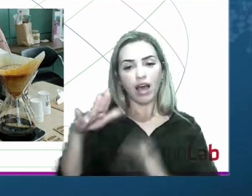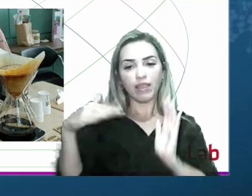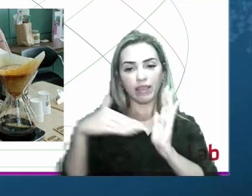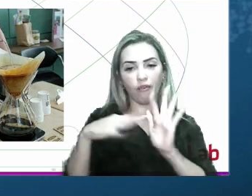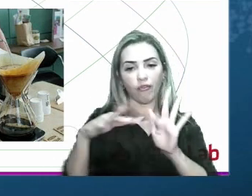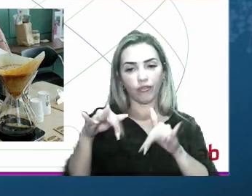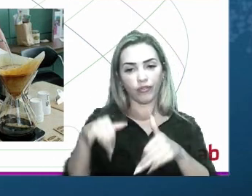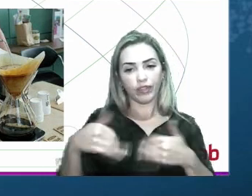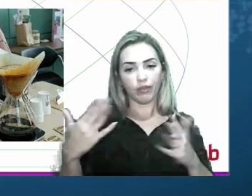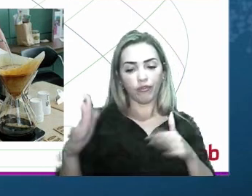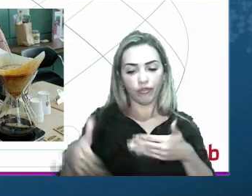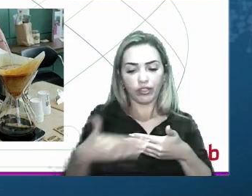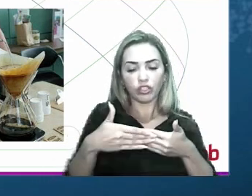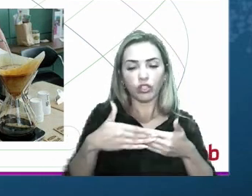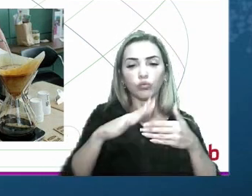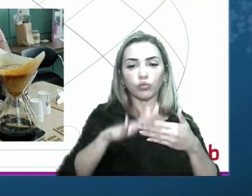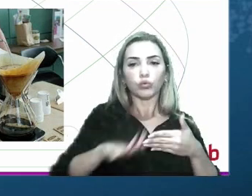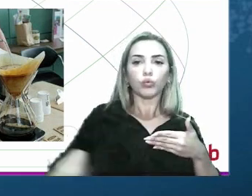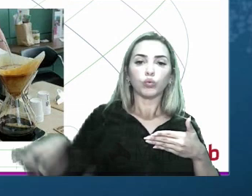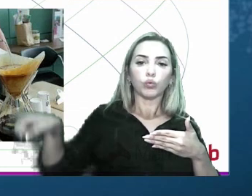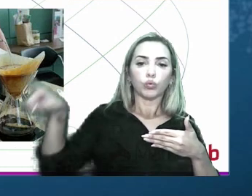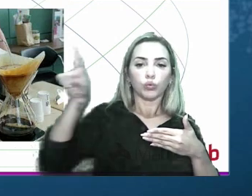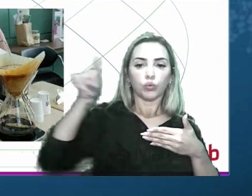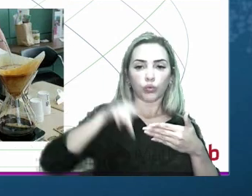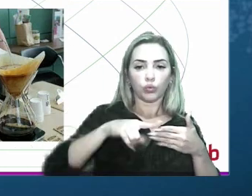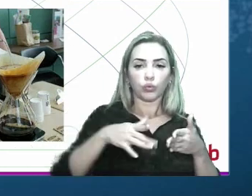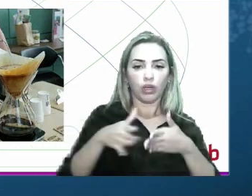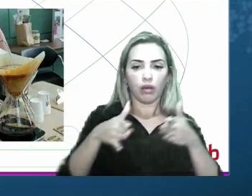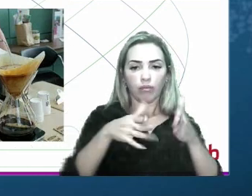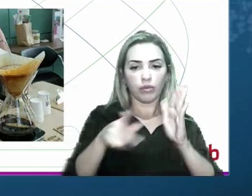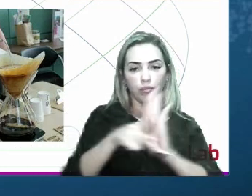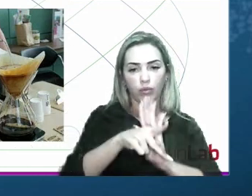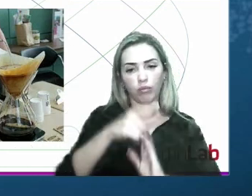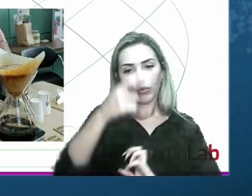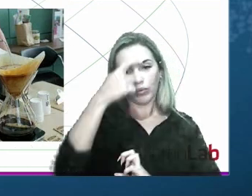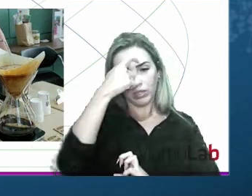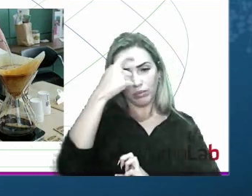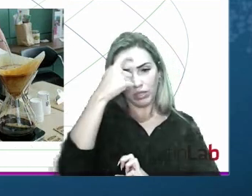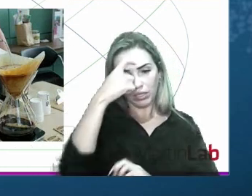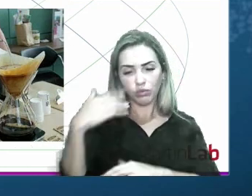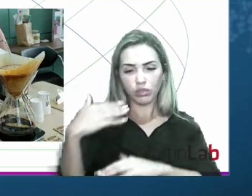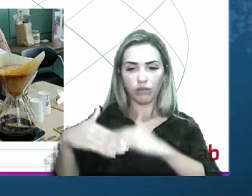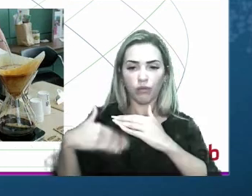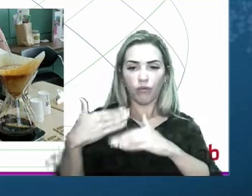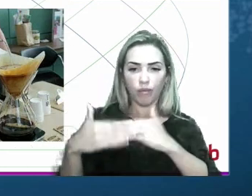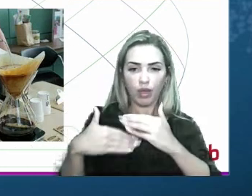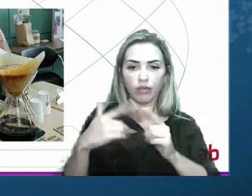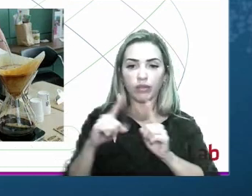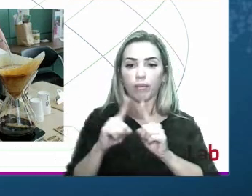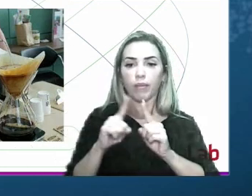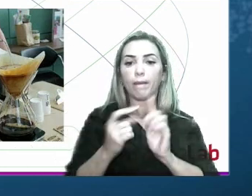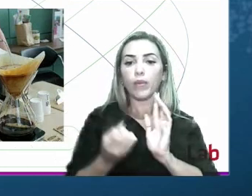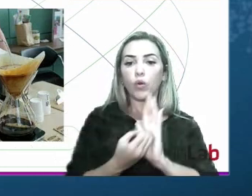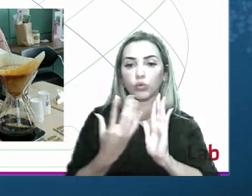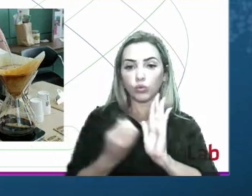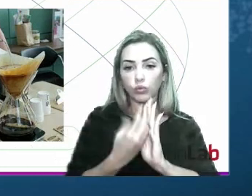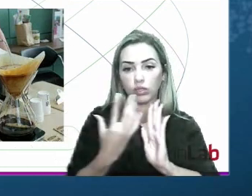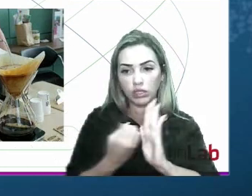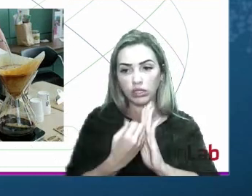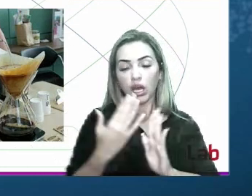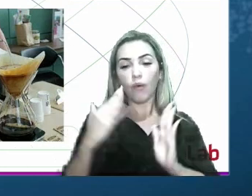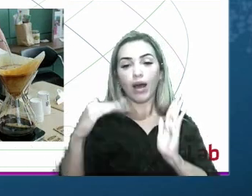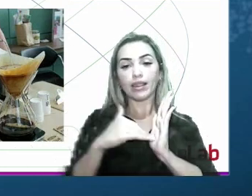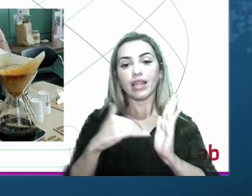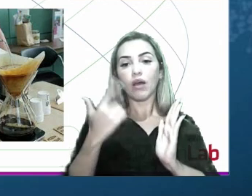Então, fechando o ciclo inteiro de concepção, desenvolvimento e a produção e